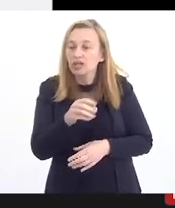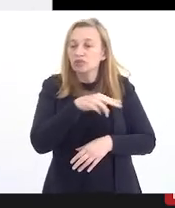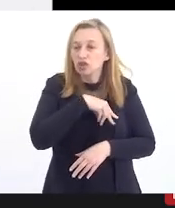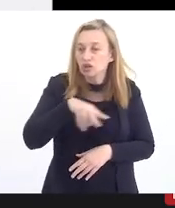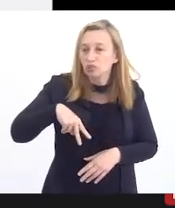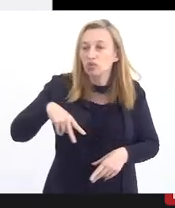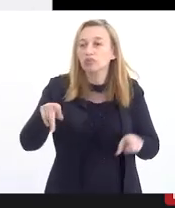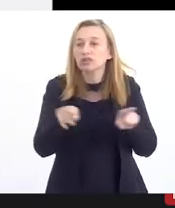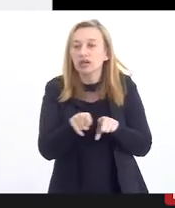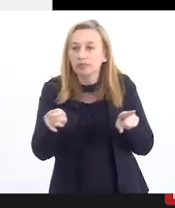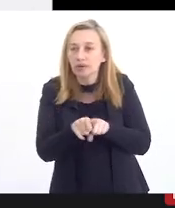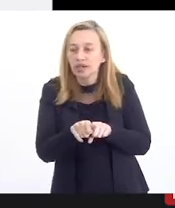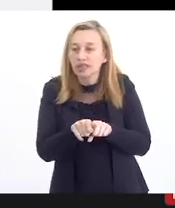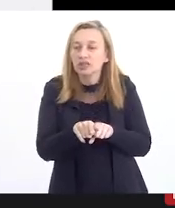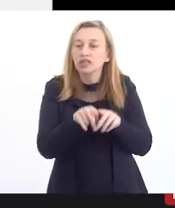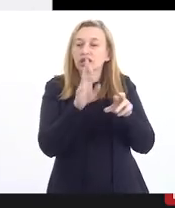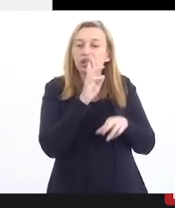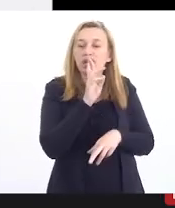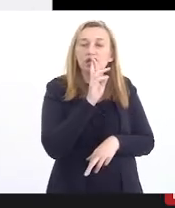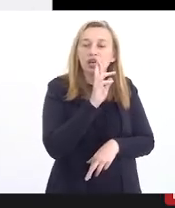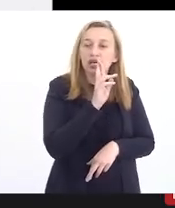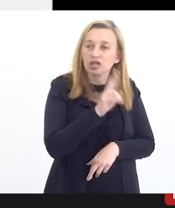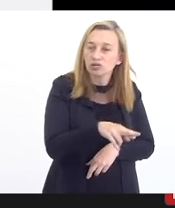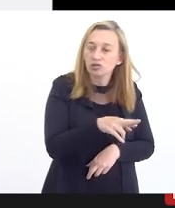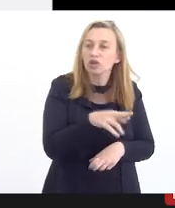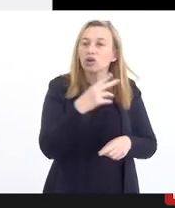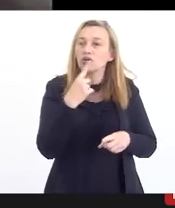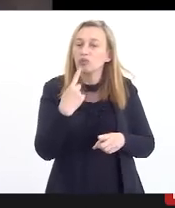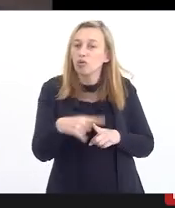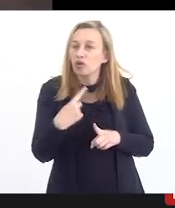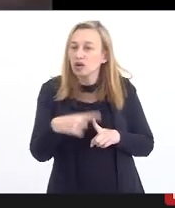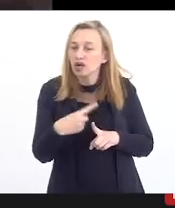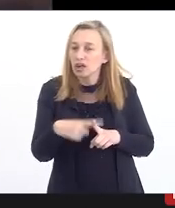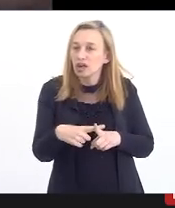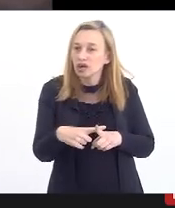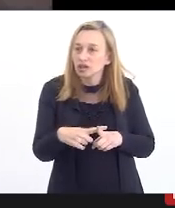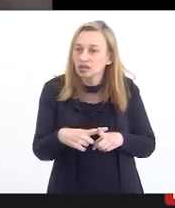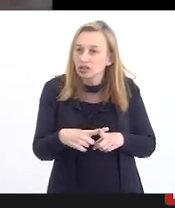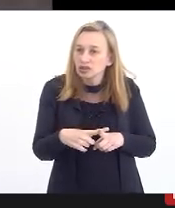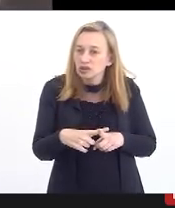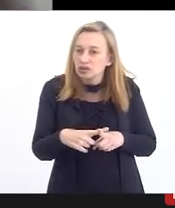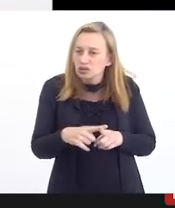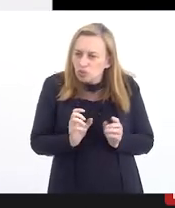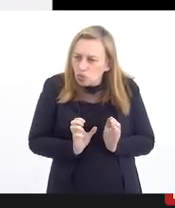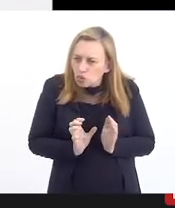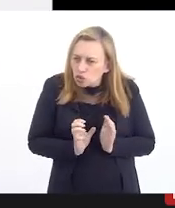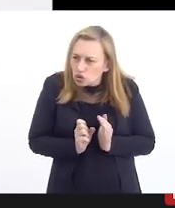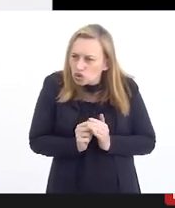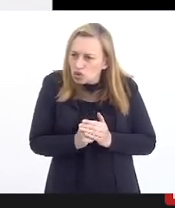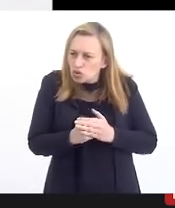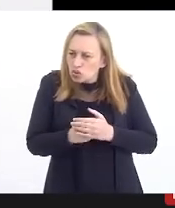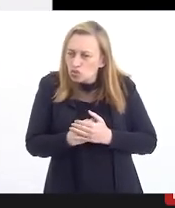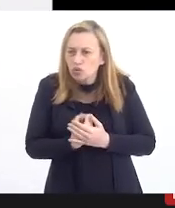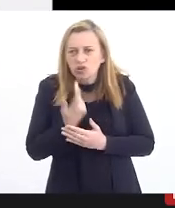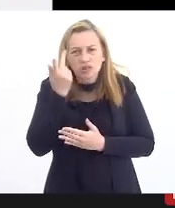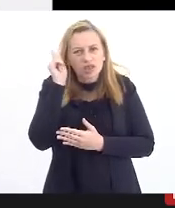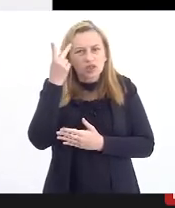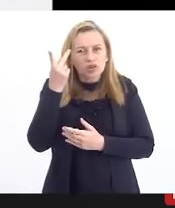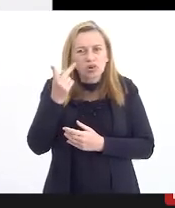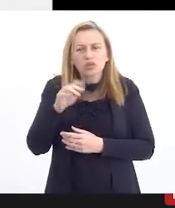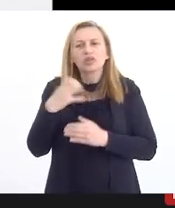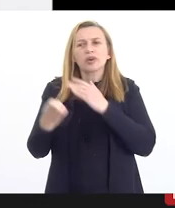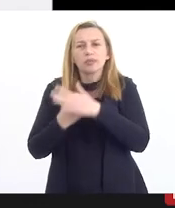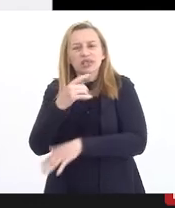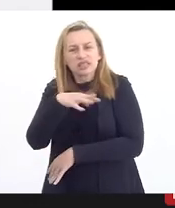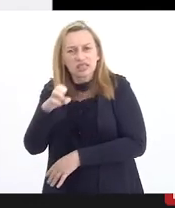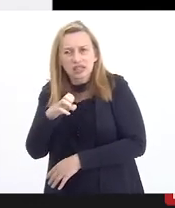também tem que ser respondido, porque isso ficou numa obscuridade da história, onde a CEDAE